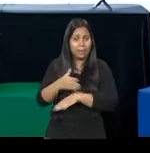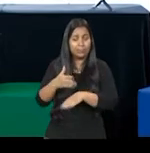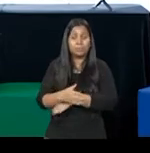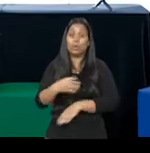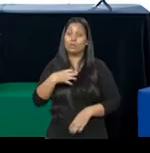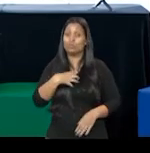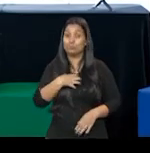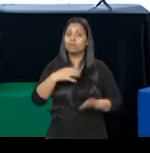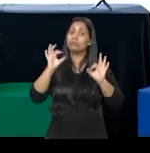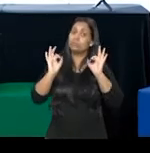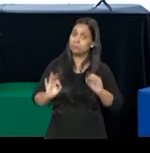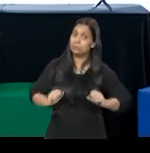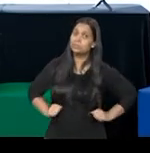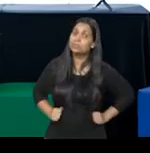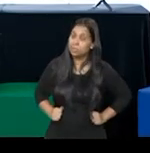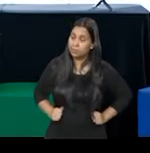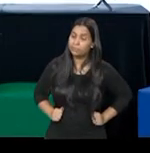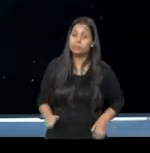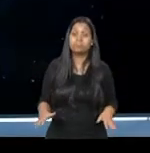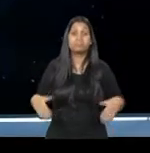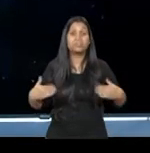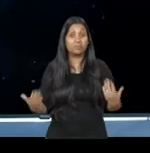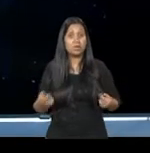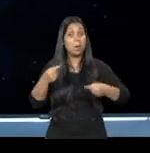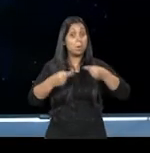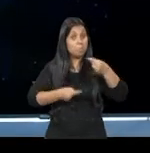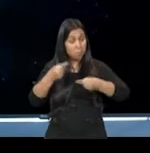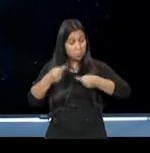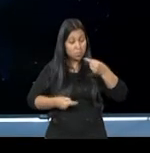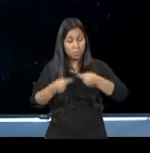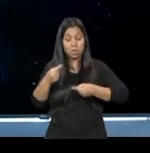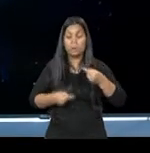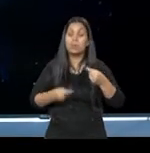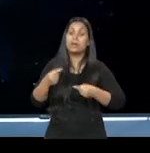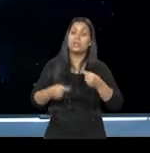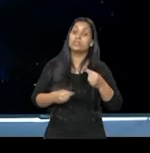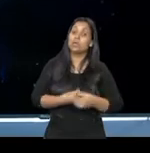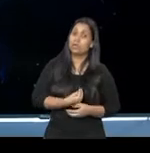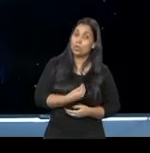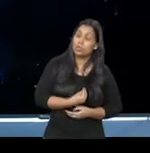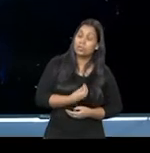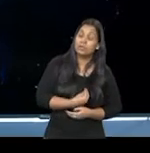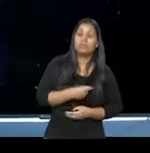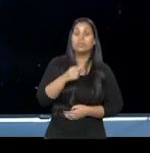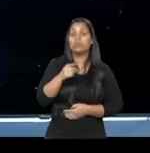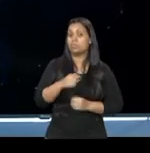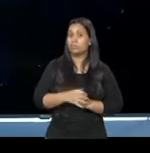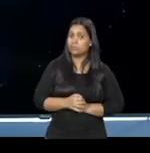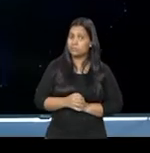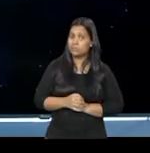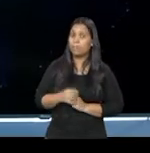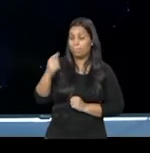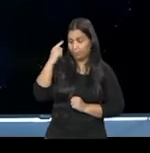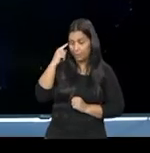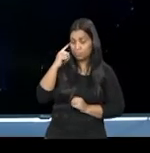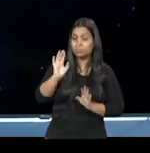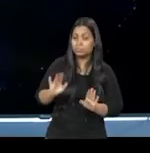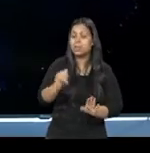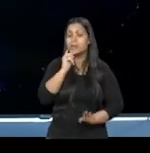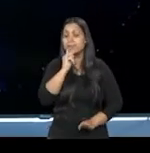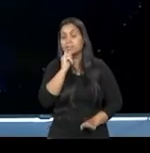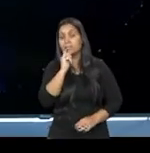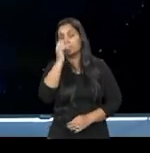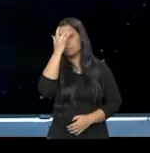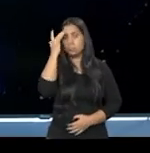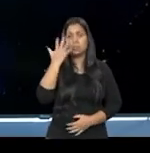participar de uma maneira consciente. Afinal, a política influencia muito mais a nossa vida do que você imagina. Por